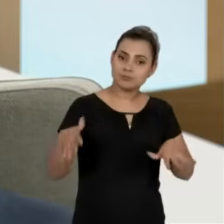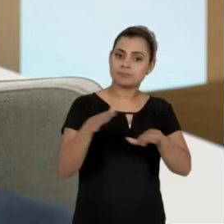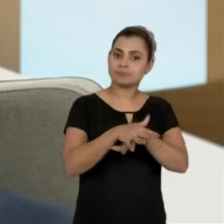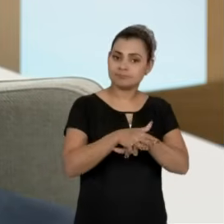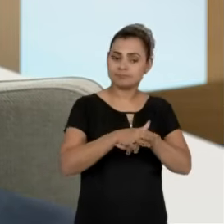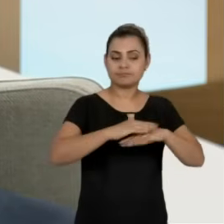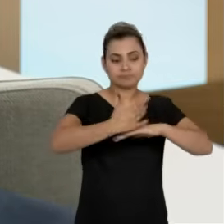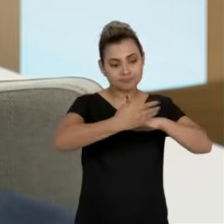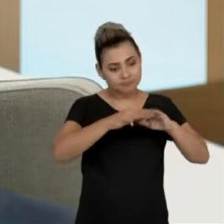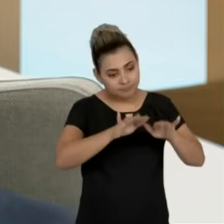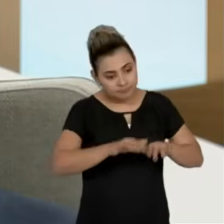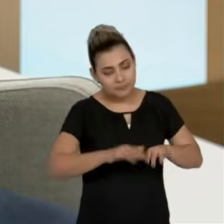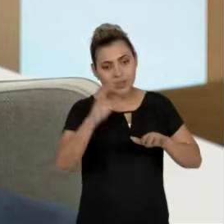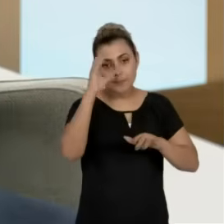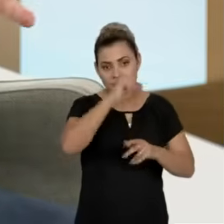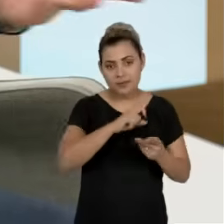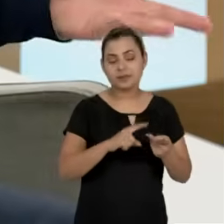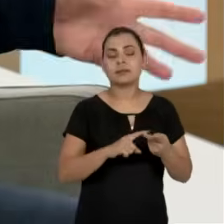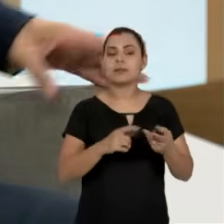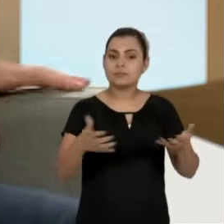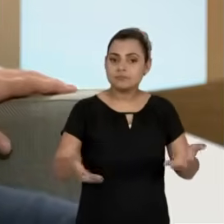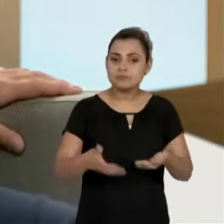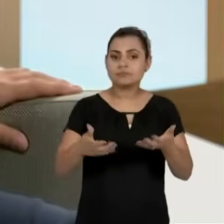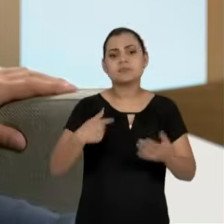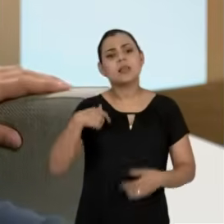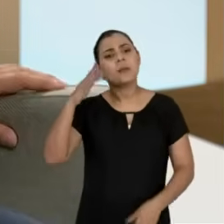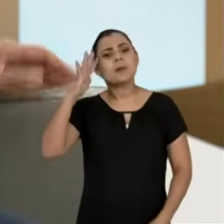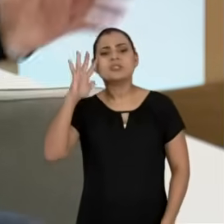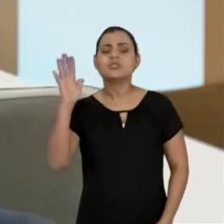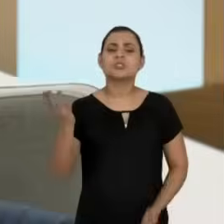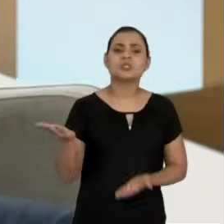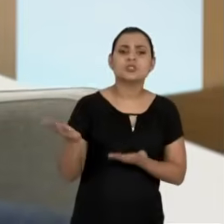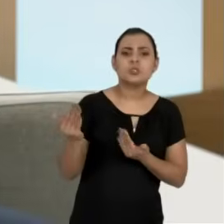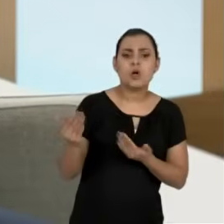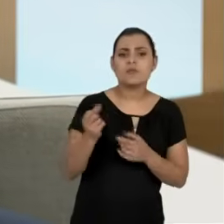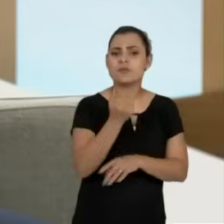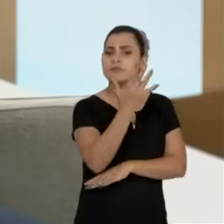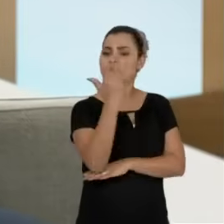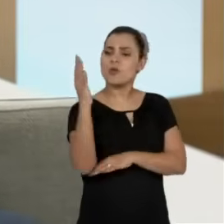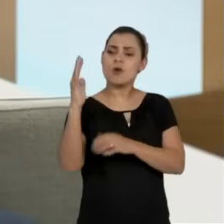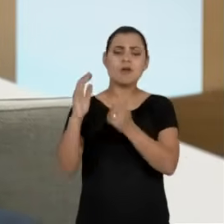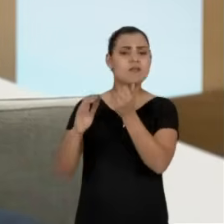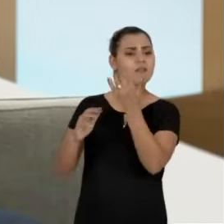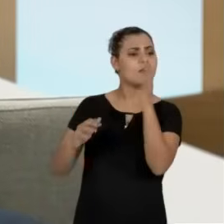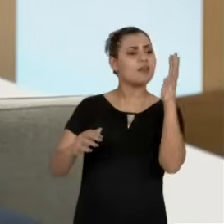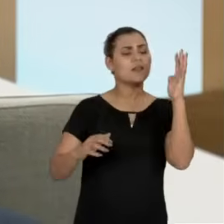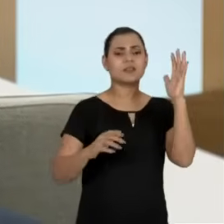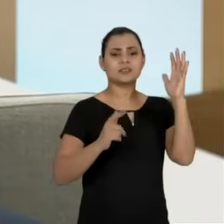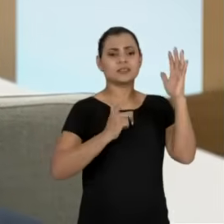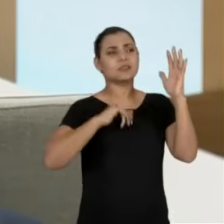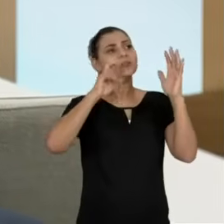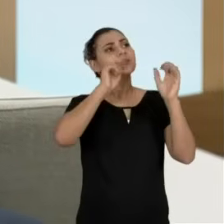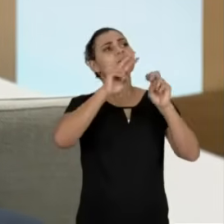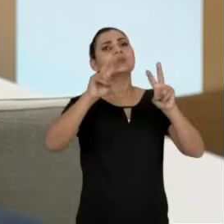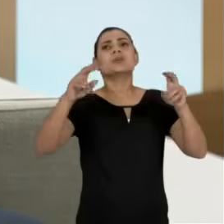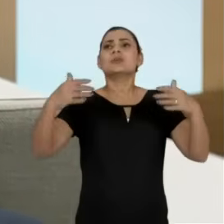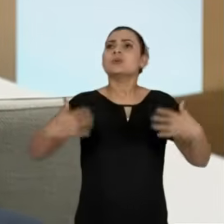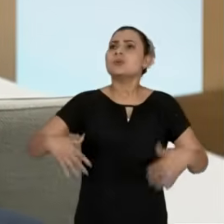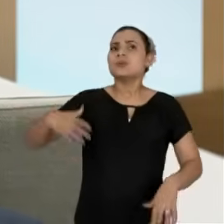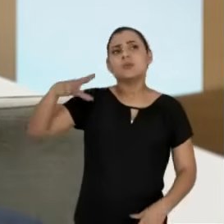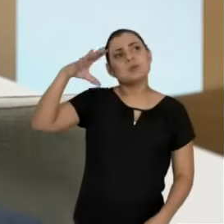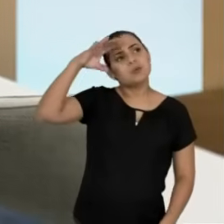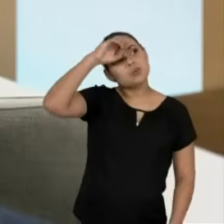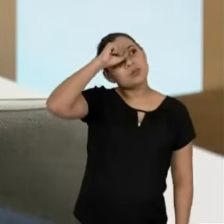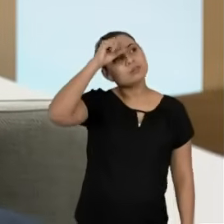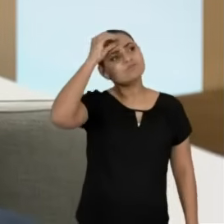com, enfim, incluindo esse jovem. Já pensou o que é um jovem da floresta, com toda aquela riqueza que ele tem de conhecimento, de